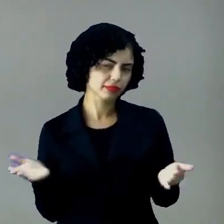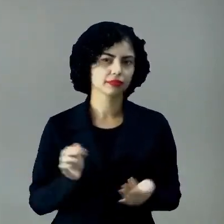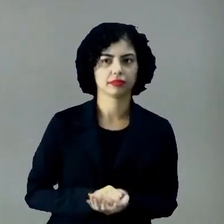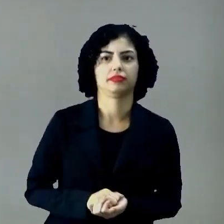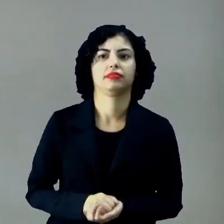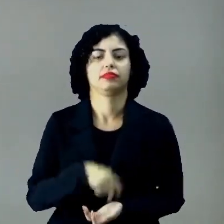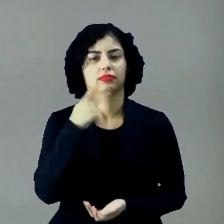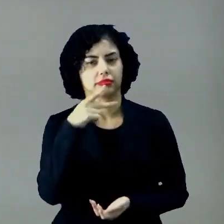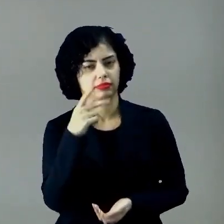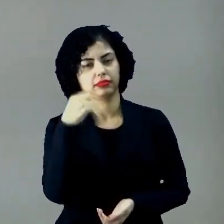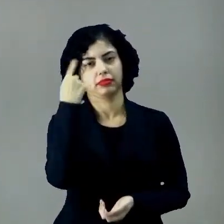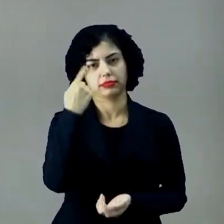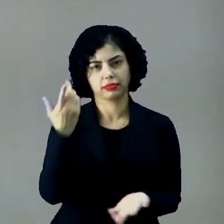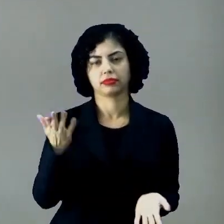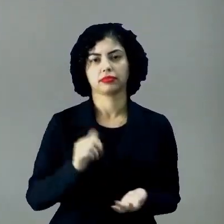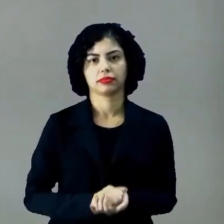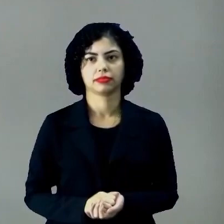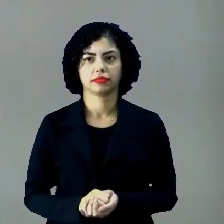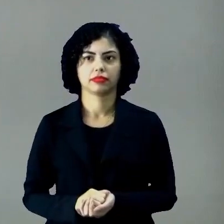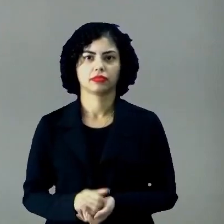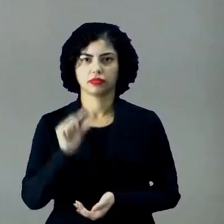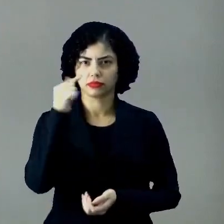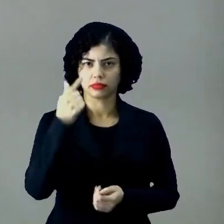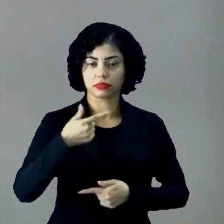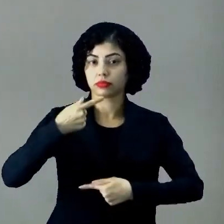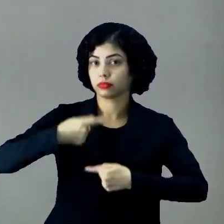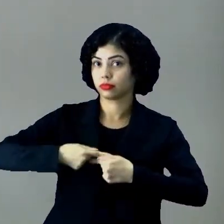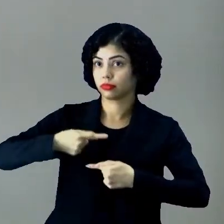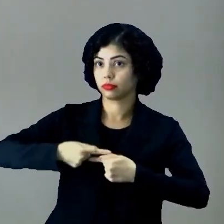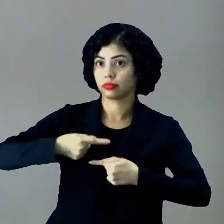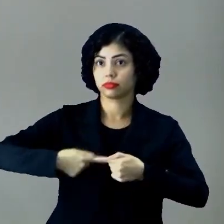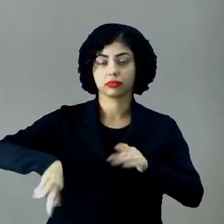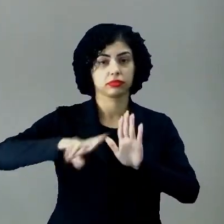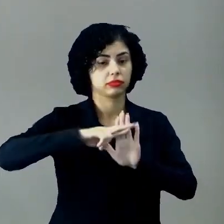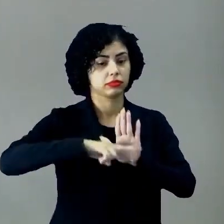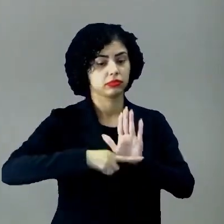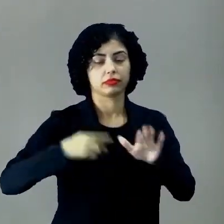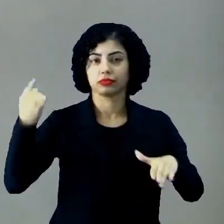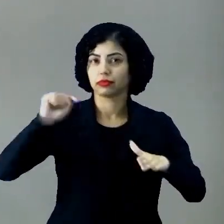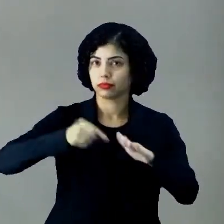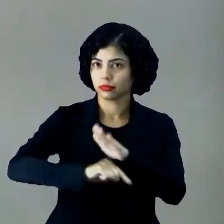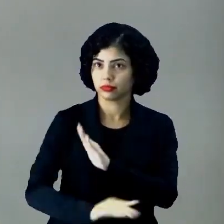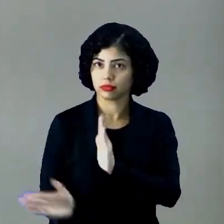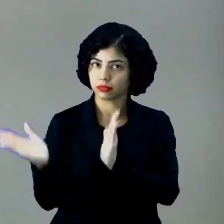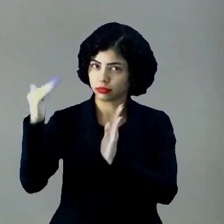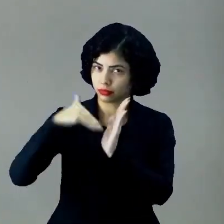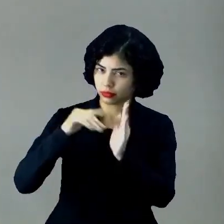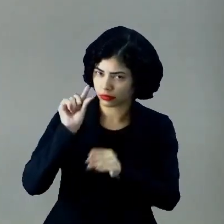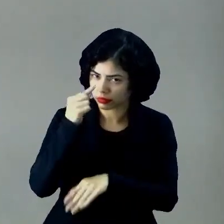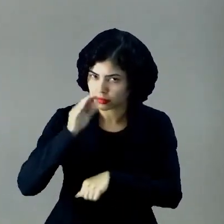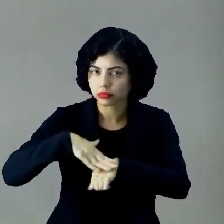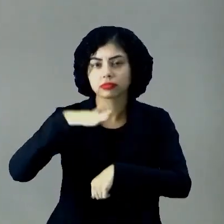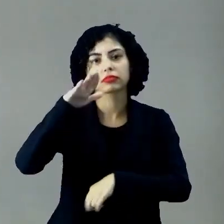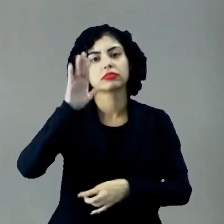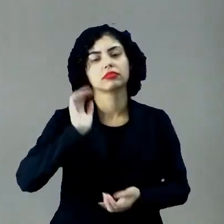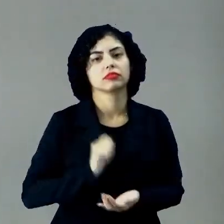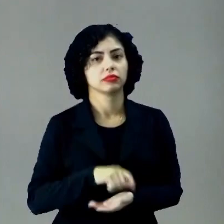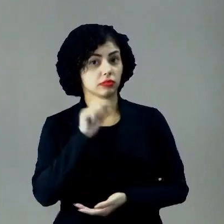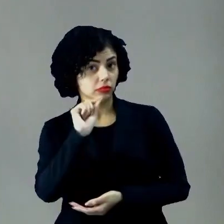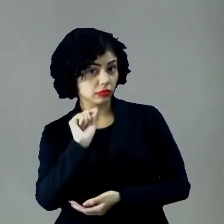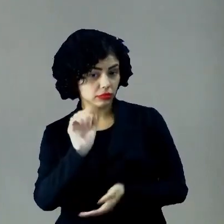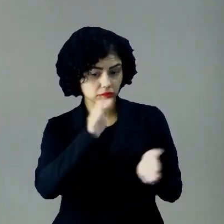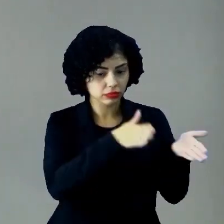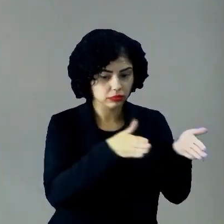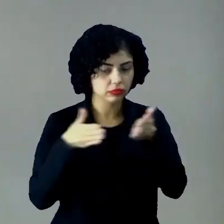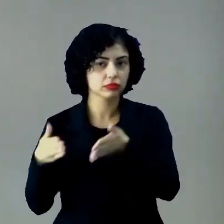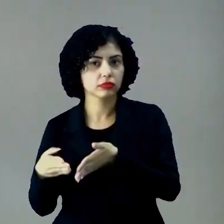em espanhol né que é um pouco da gramática normativa e se aprofundando até um pouco né mas do que